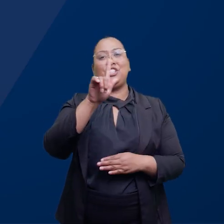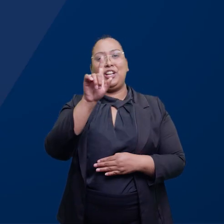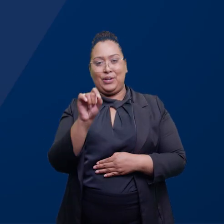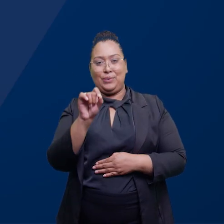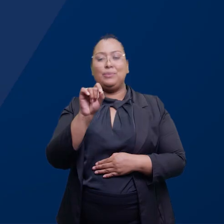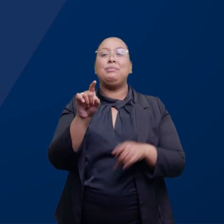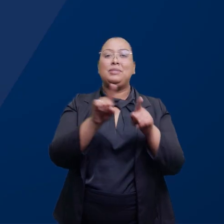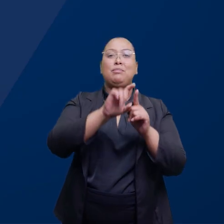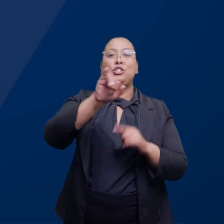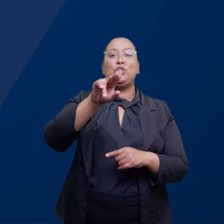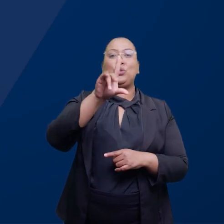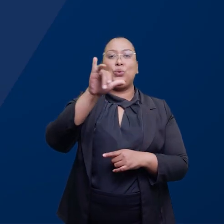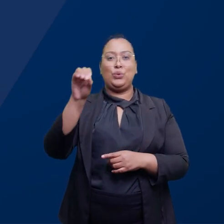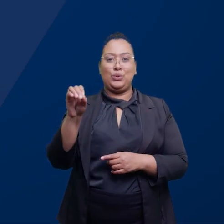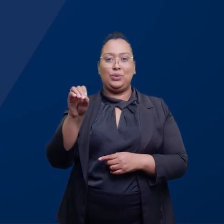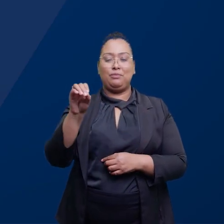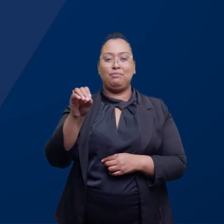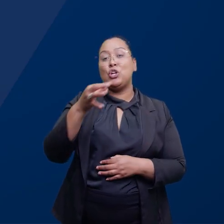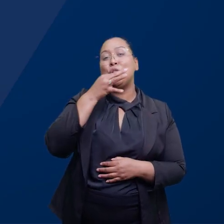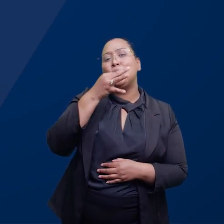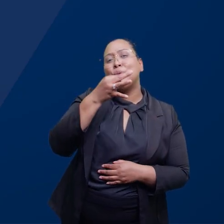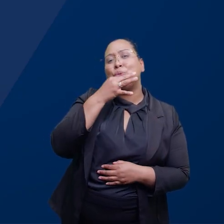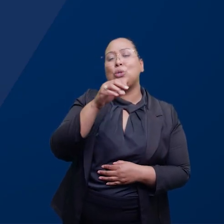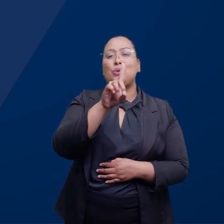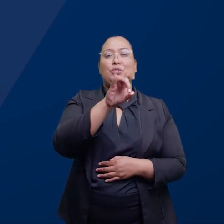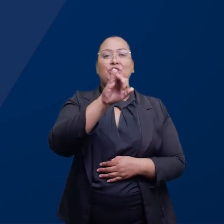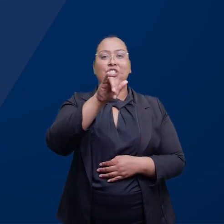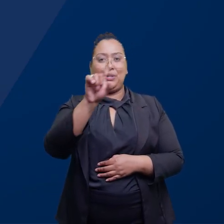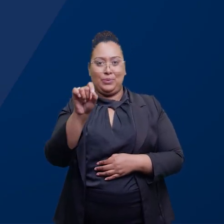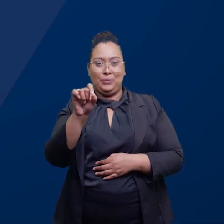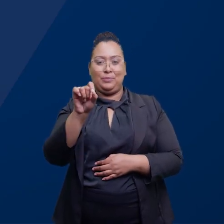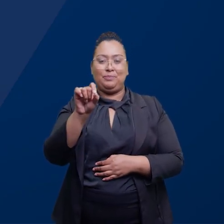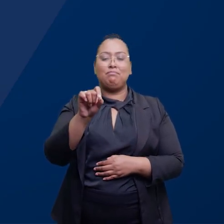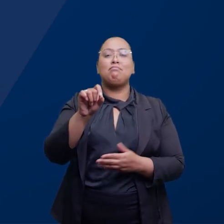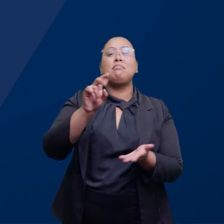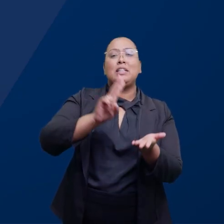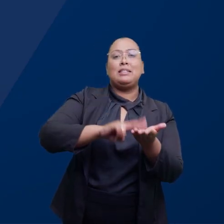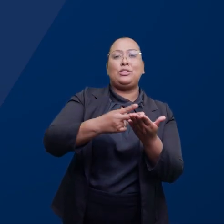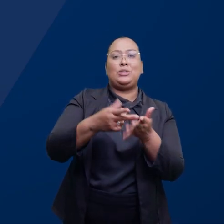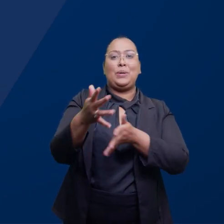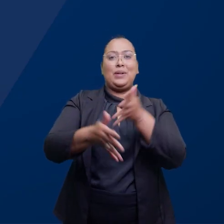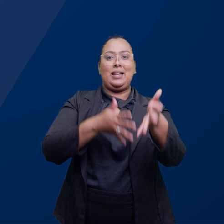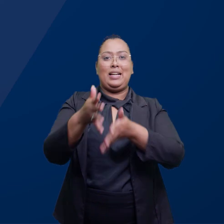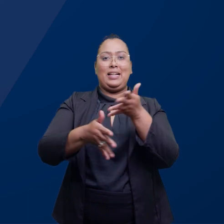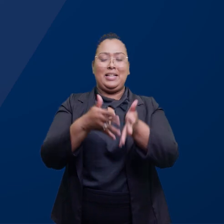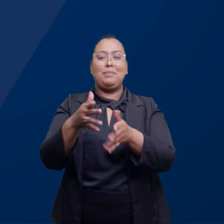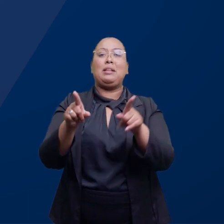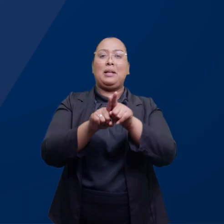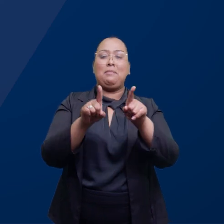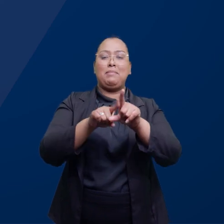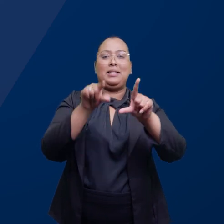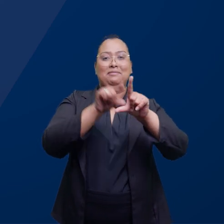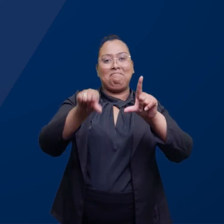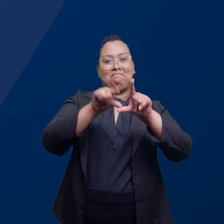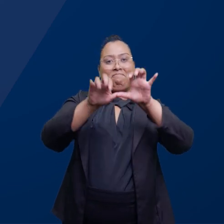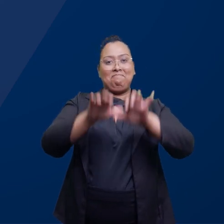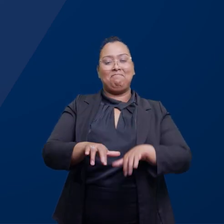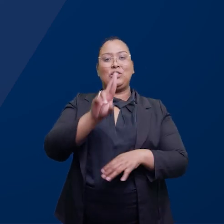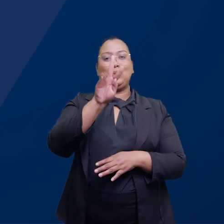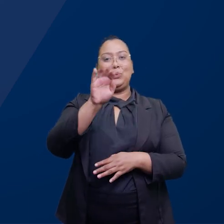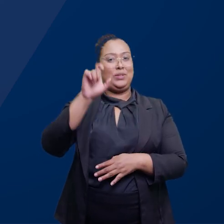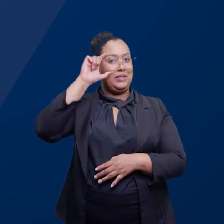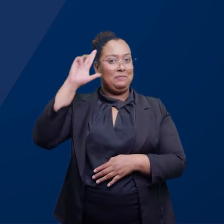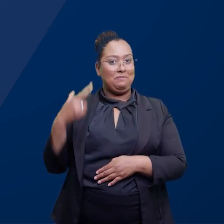Diego Dasqueri e Júlio César Abreu. Som direto: Diego Dasqueri. Tradução em Libras e transcrição: